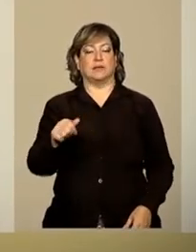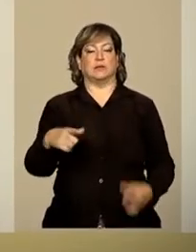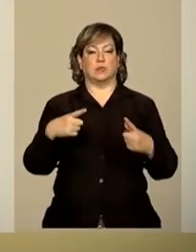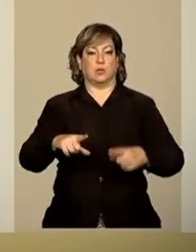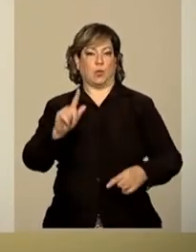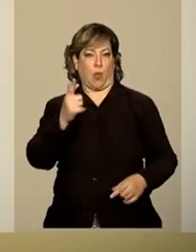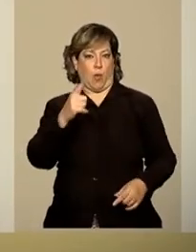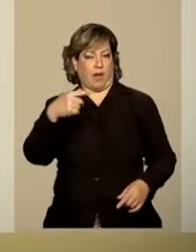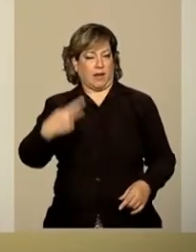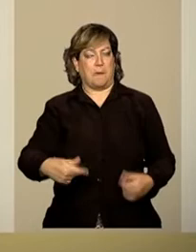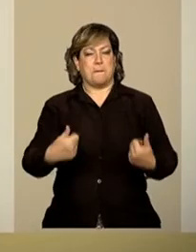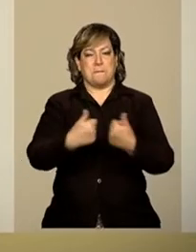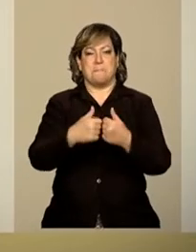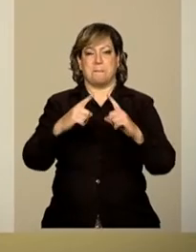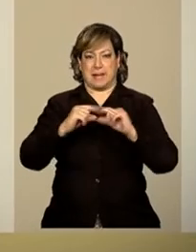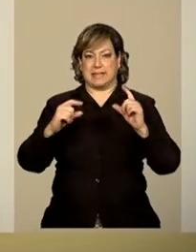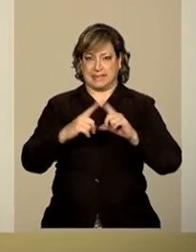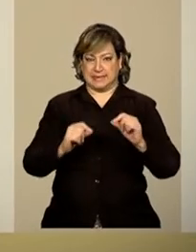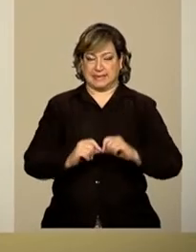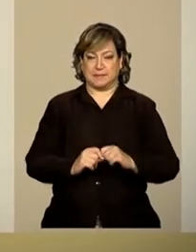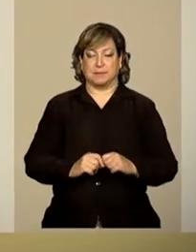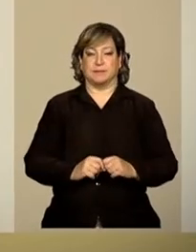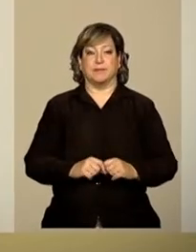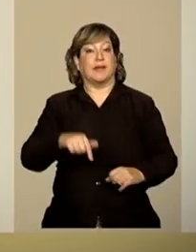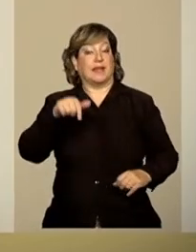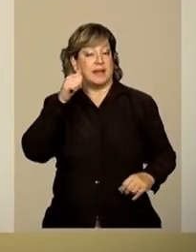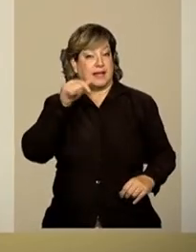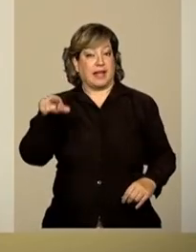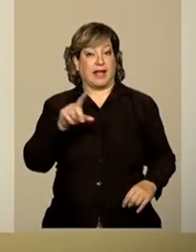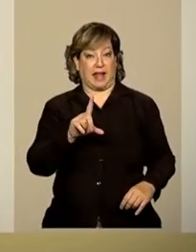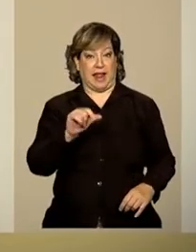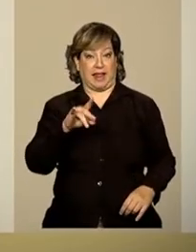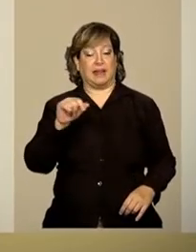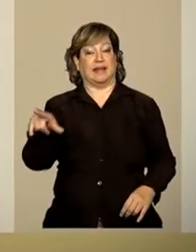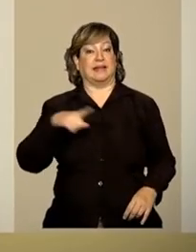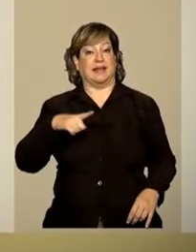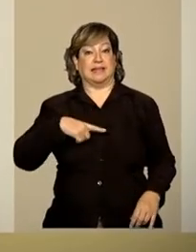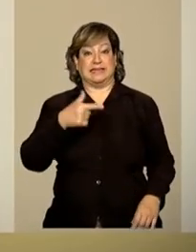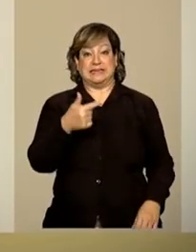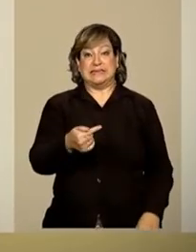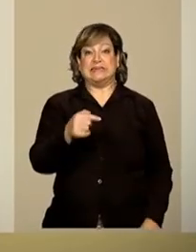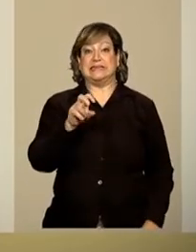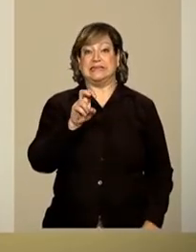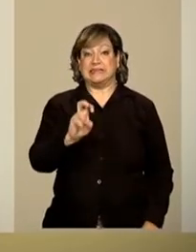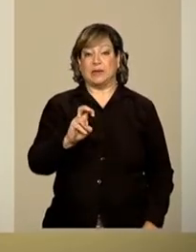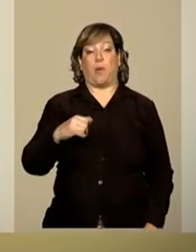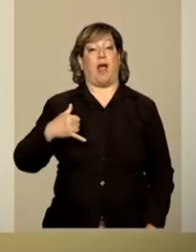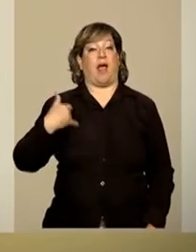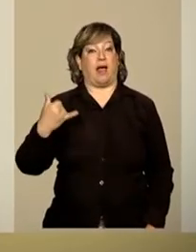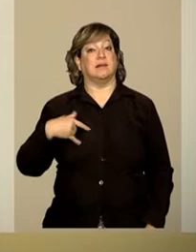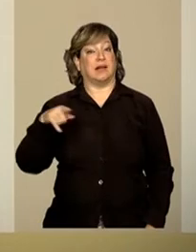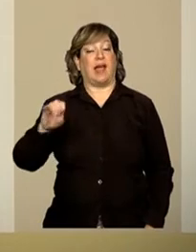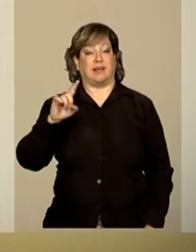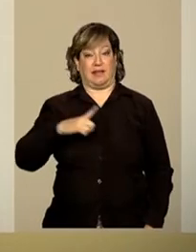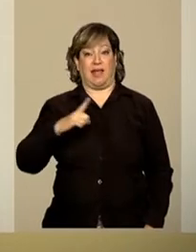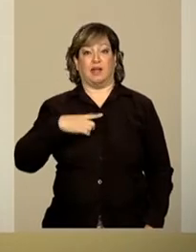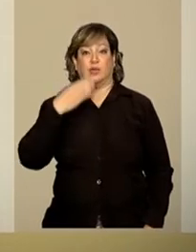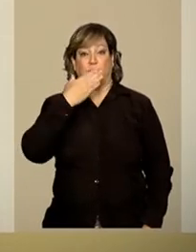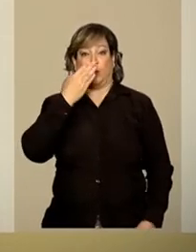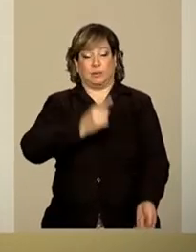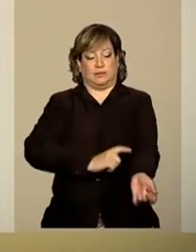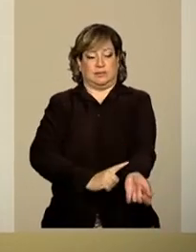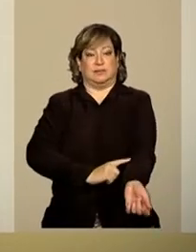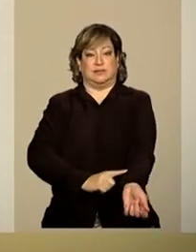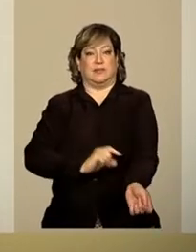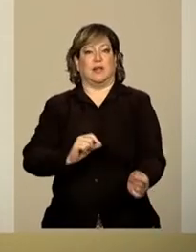Goiás que fica aqui no entorno de Brasília a dona Laíde ela tem 75 anos e é diabética